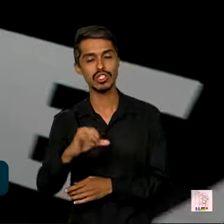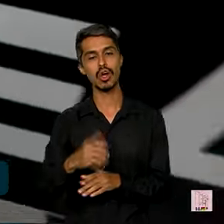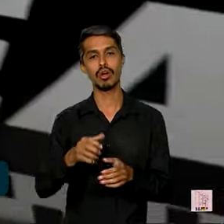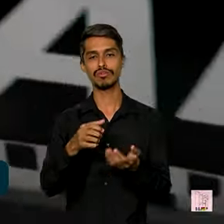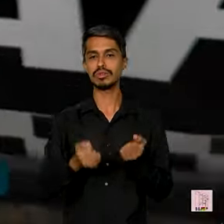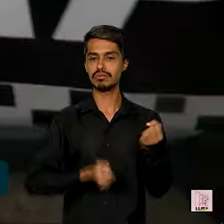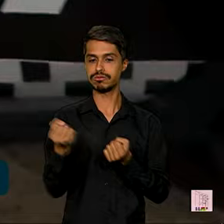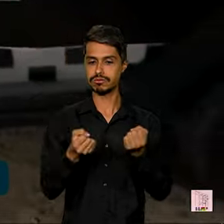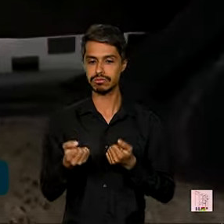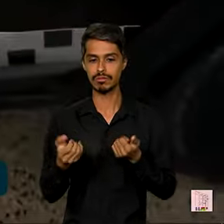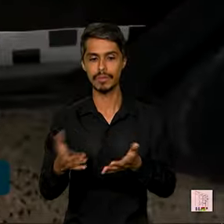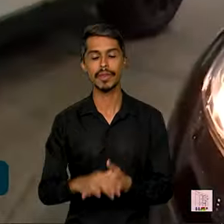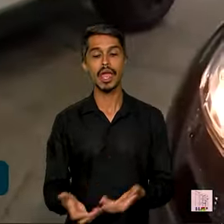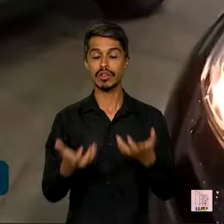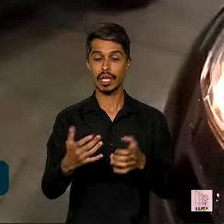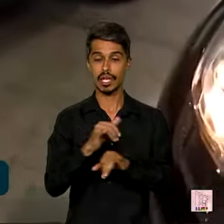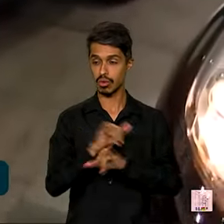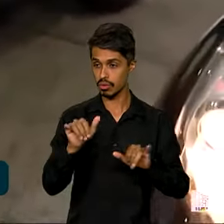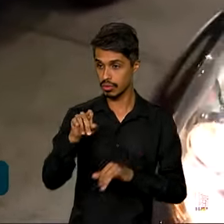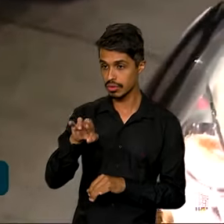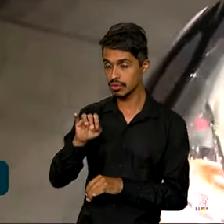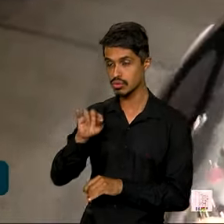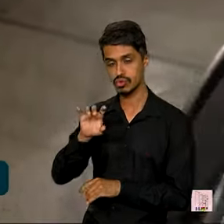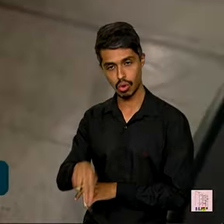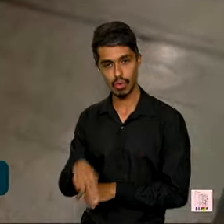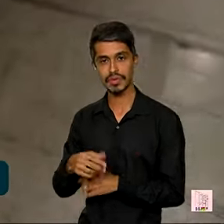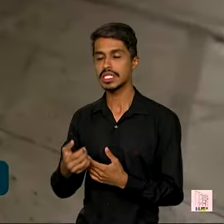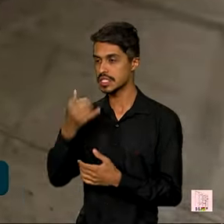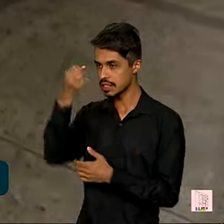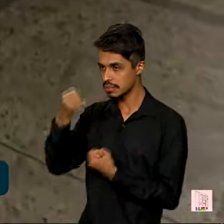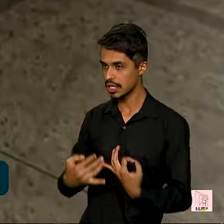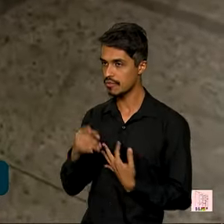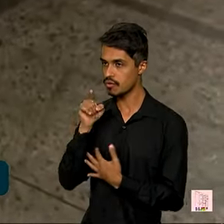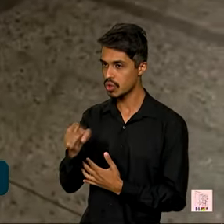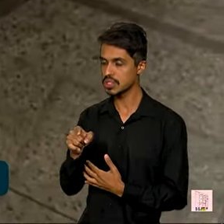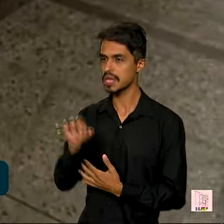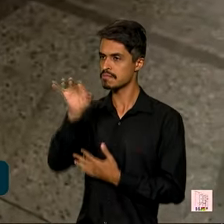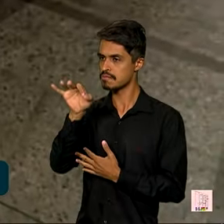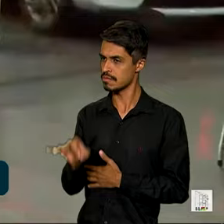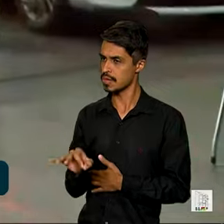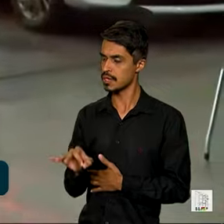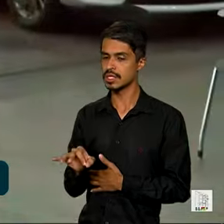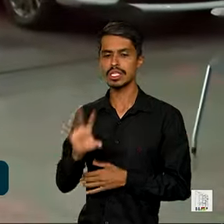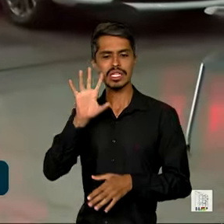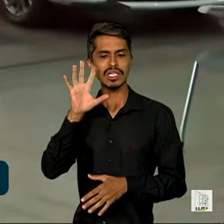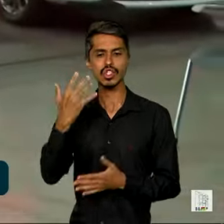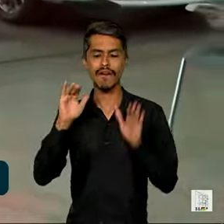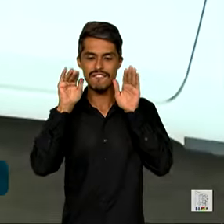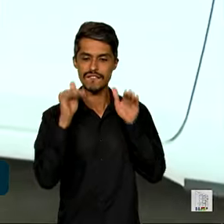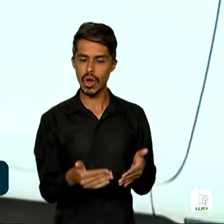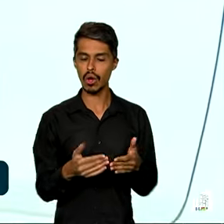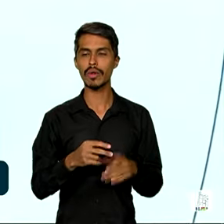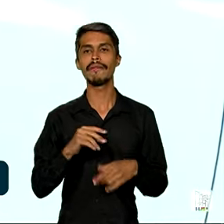E quero, governador Wilson, dizer que Vossa Excelência, com muita exatidão, definiu como prioridade